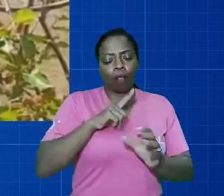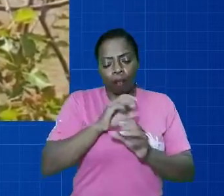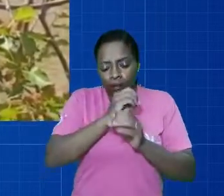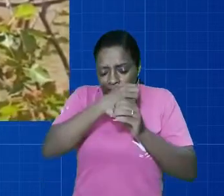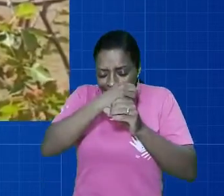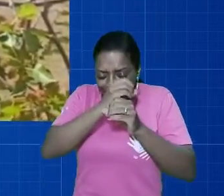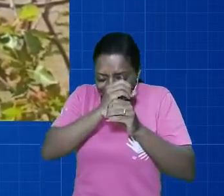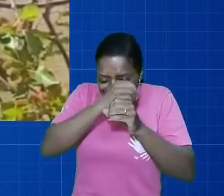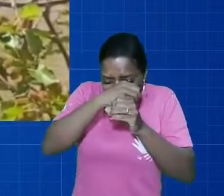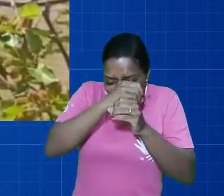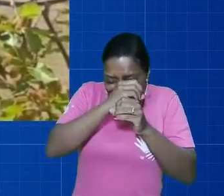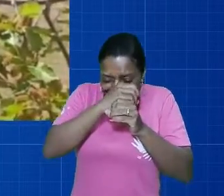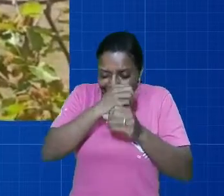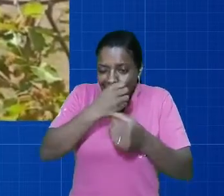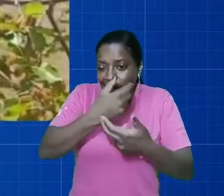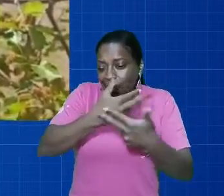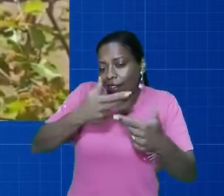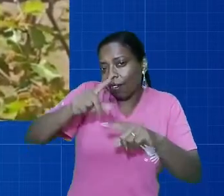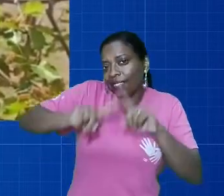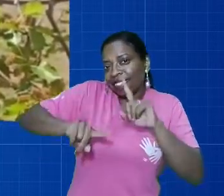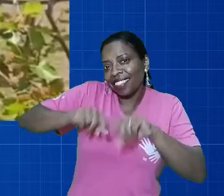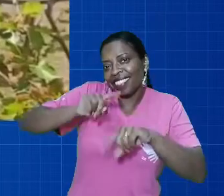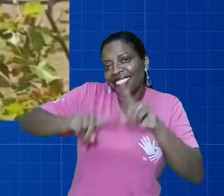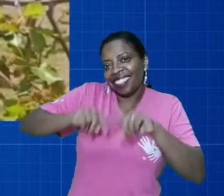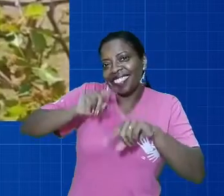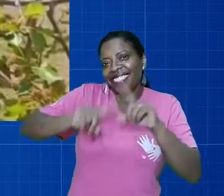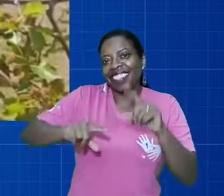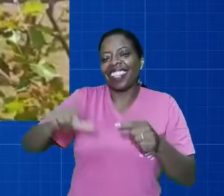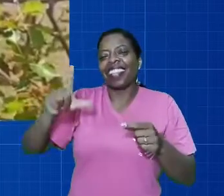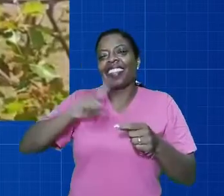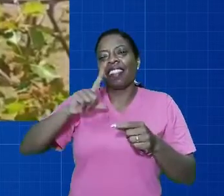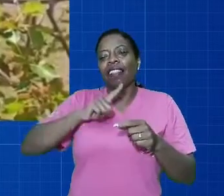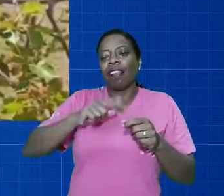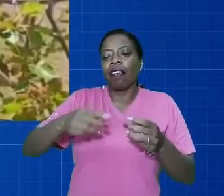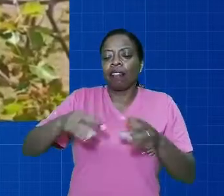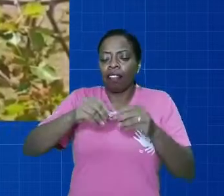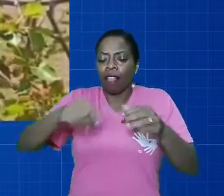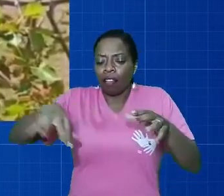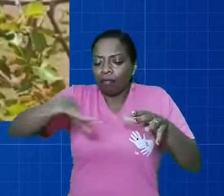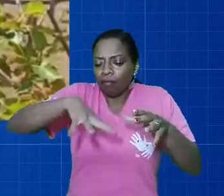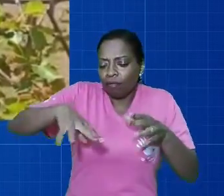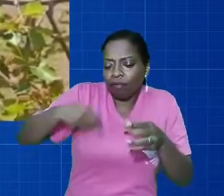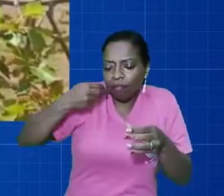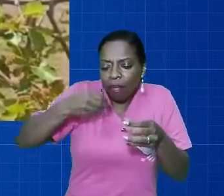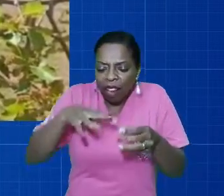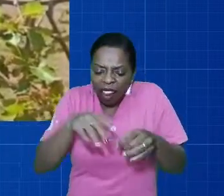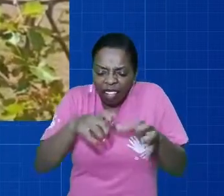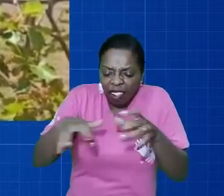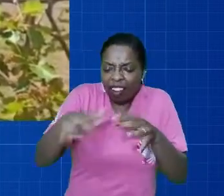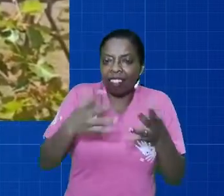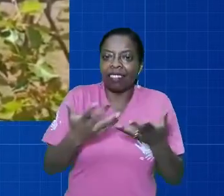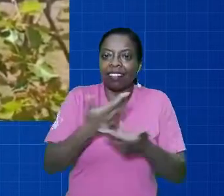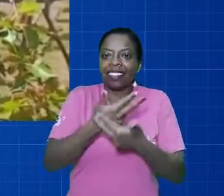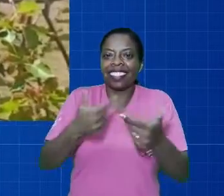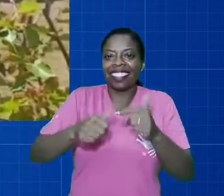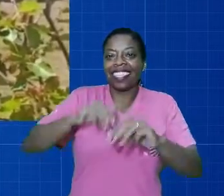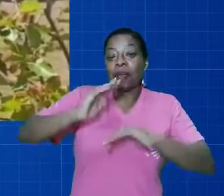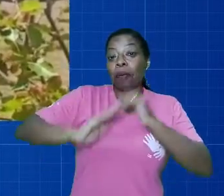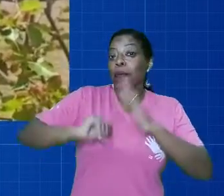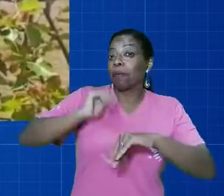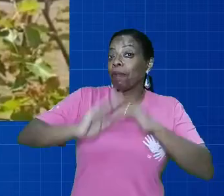Com microscópios, instrumentos, terrários e o trabalho do